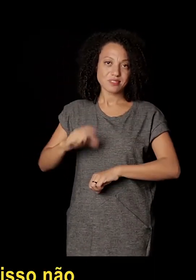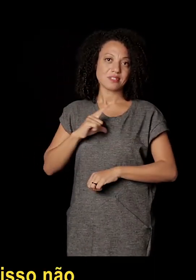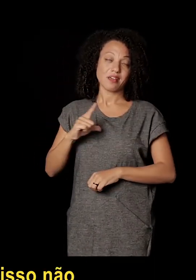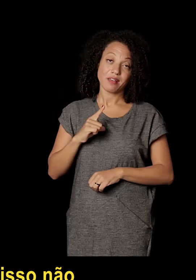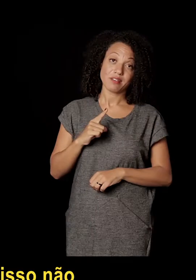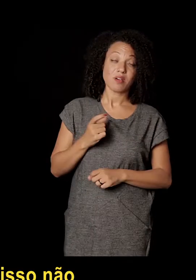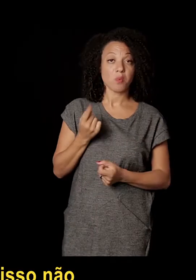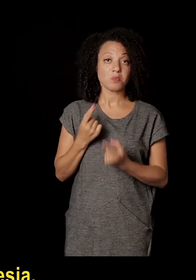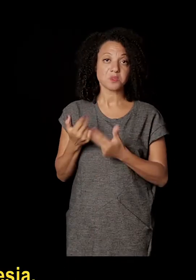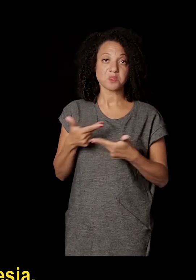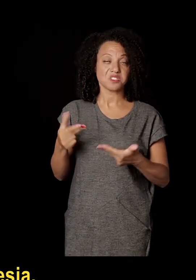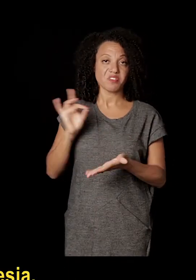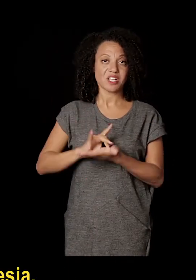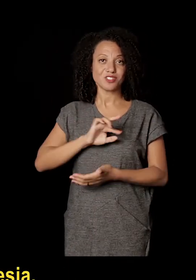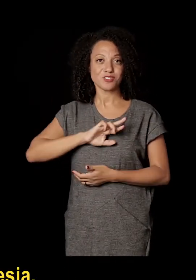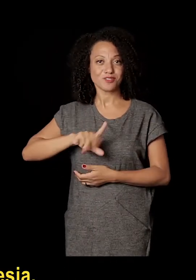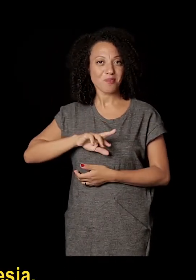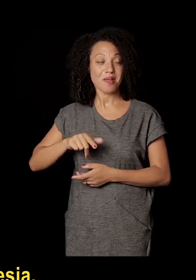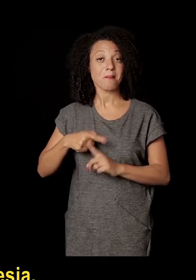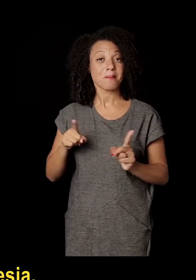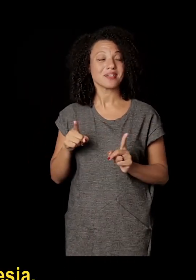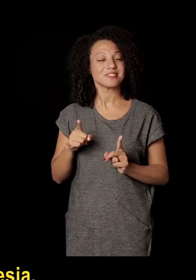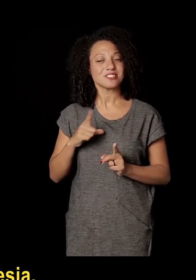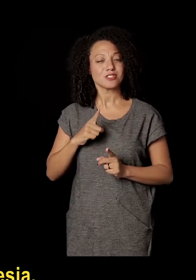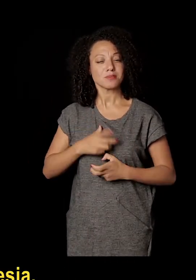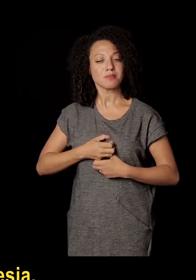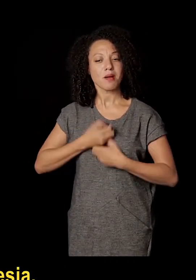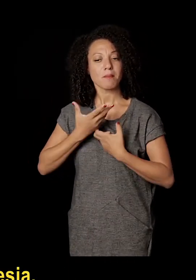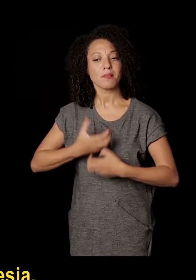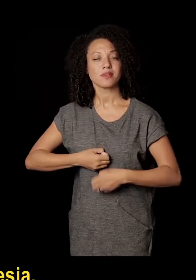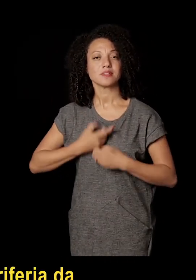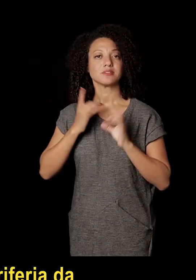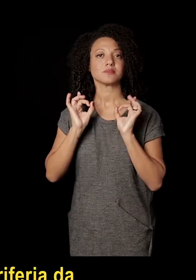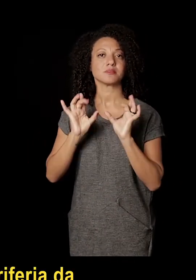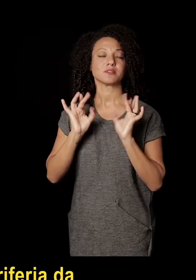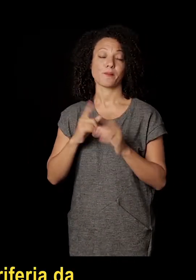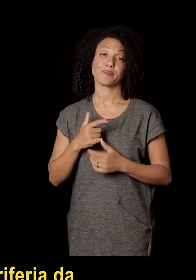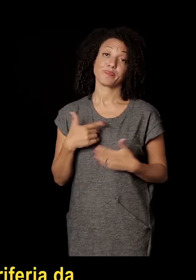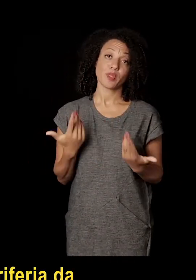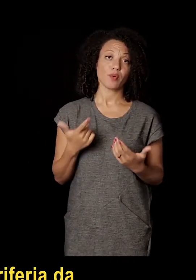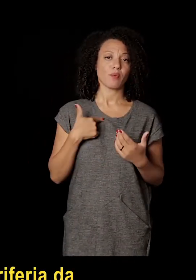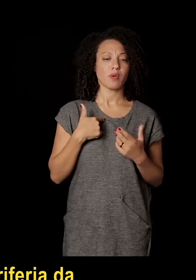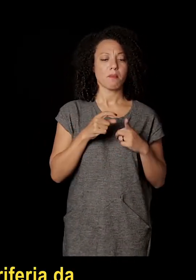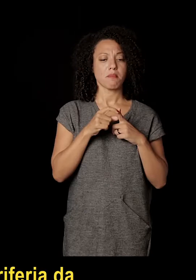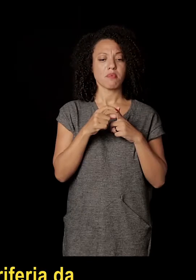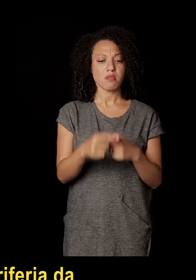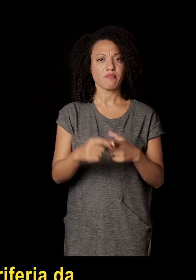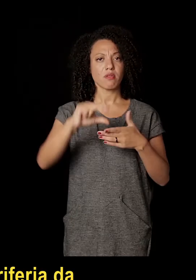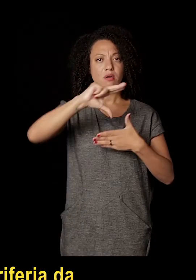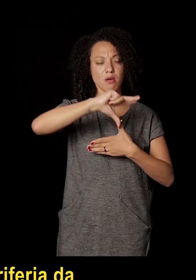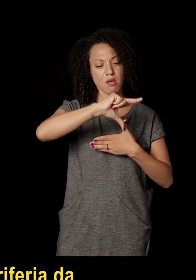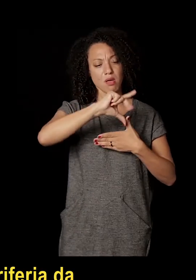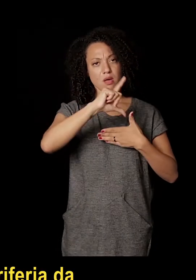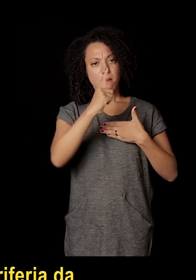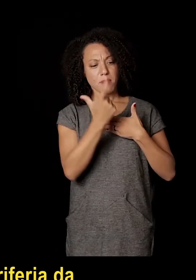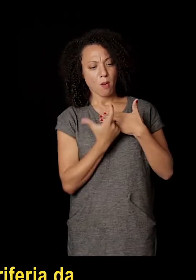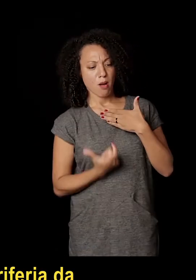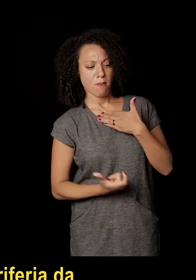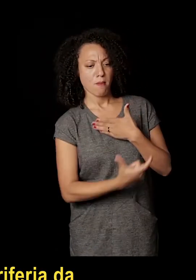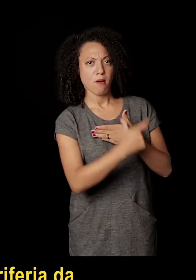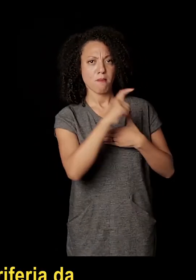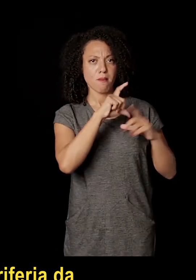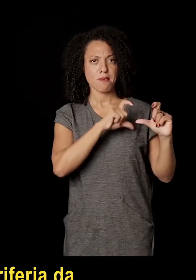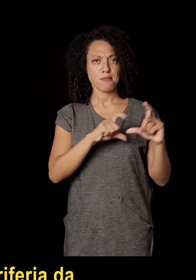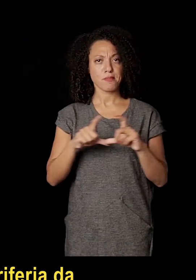mas muito disso sobrou como uma beleza, como uma poesia muito especial. Passei anos fotografando a periferia da América Latina,